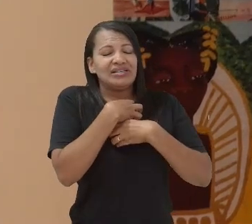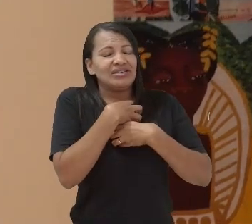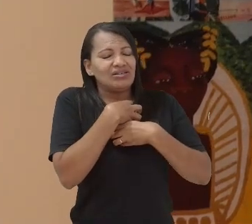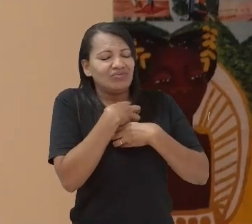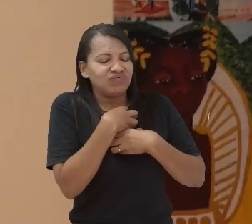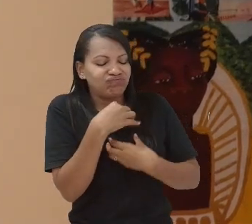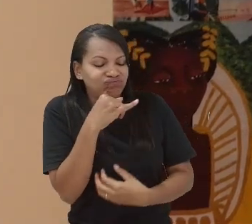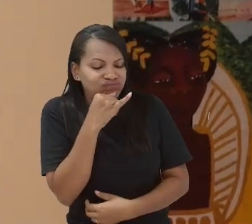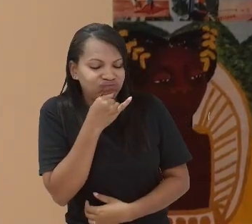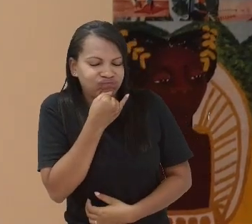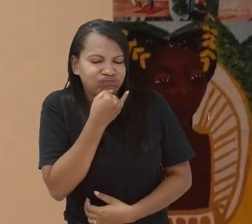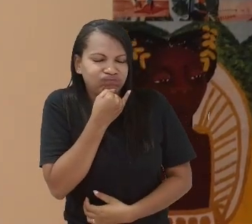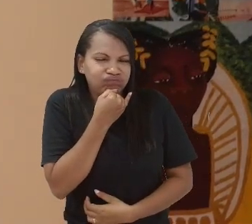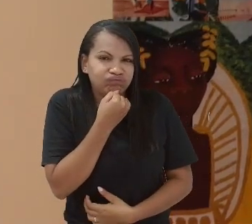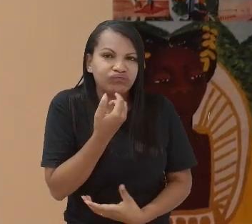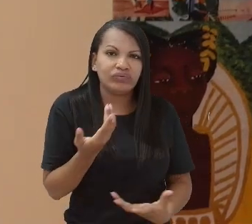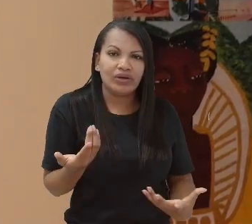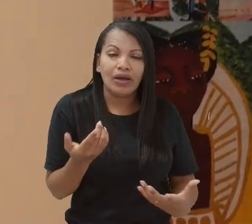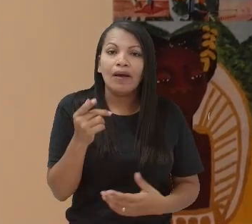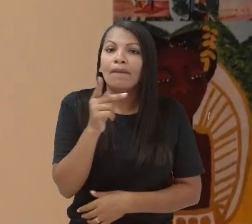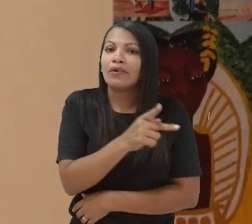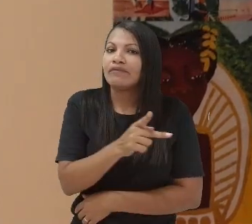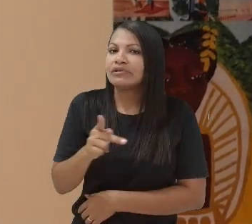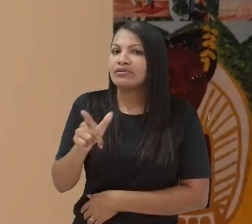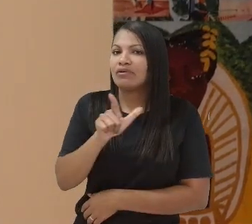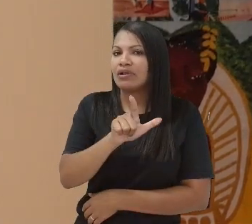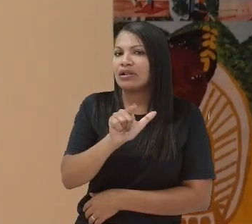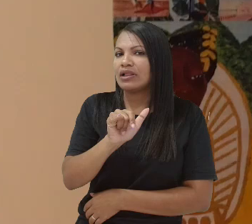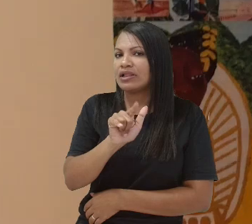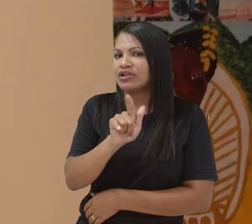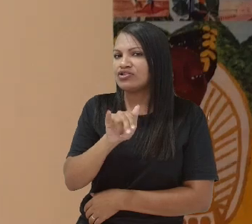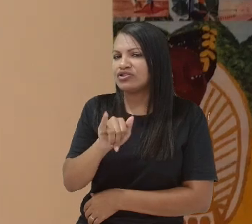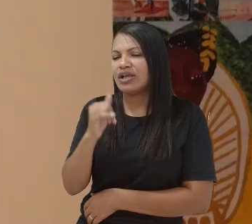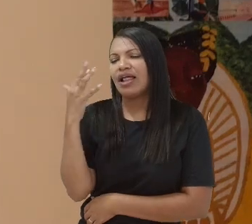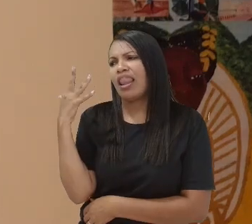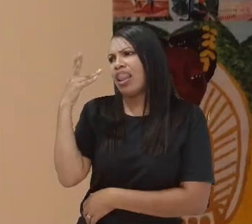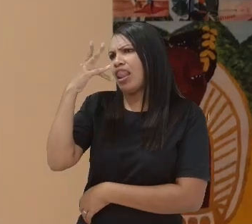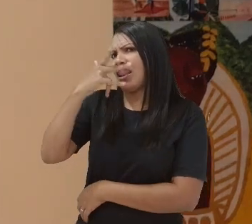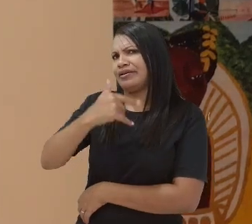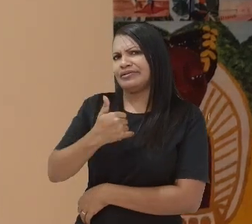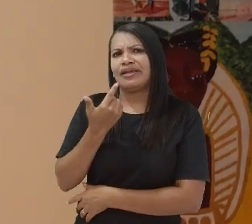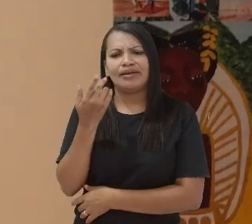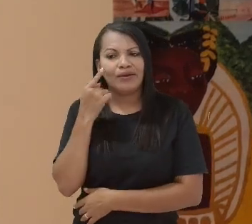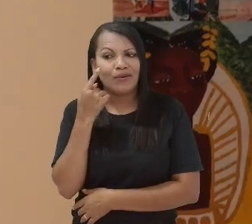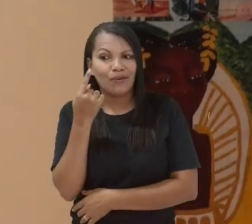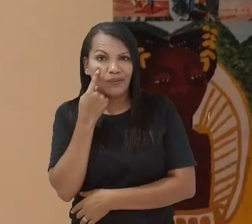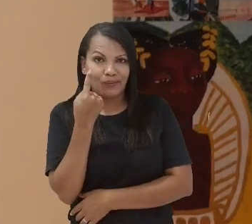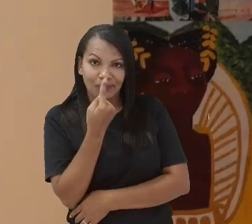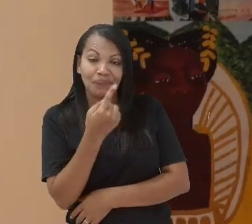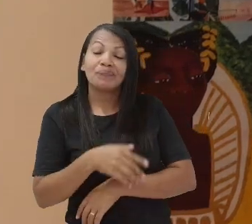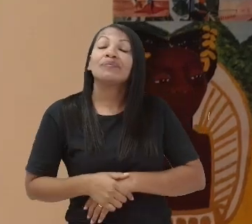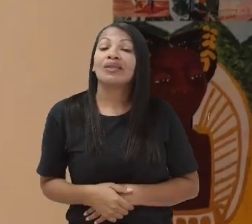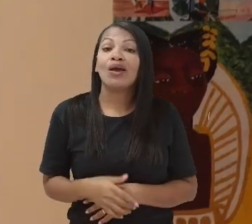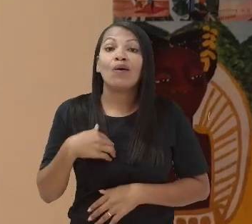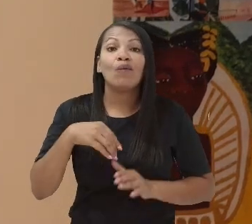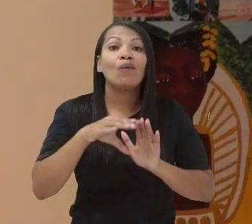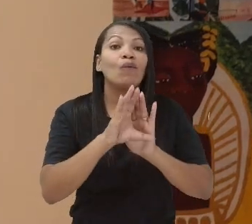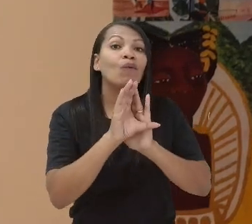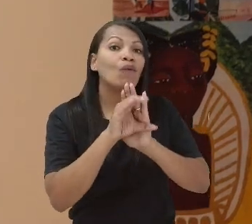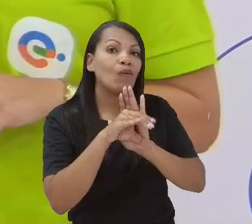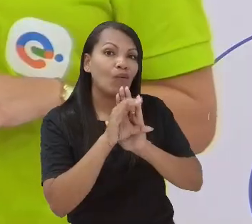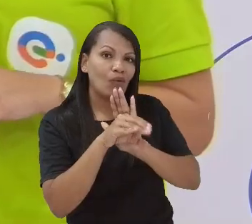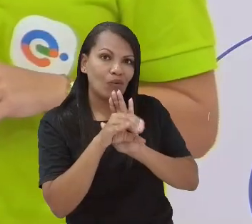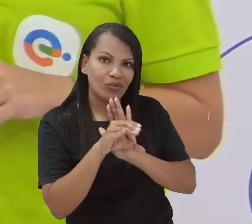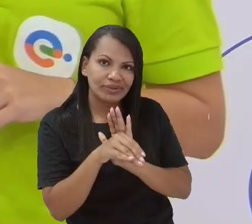a gente falar a respeito disso. Minha gente é a professora Lígia, que linda, nem falei dela, é porque ela é a mais gata. Mas tá ela aí. Aí tá o conceito também de racismo dentro